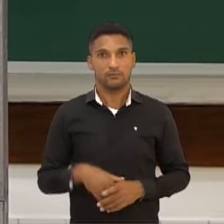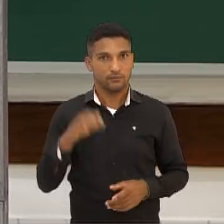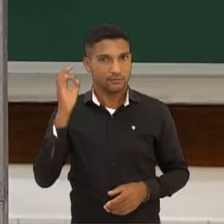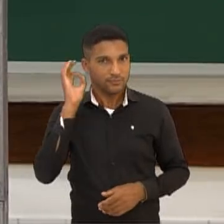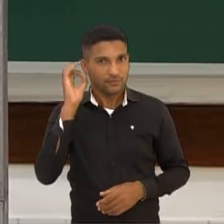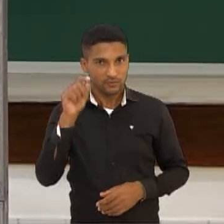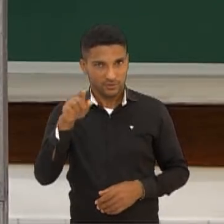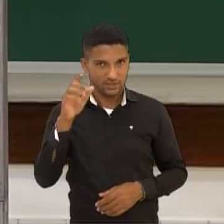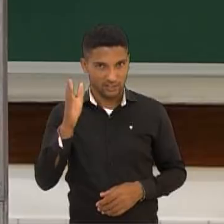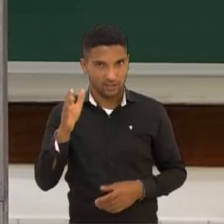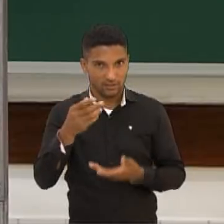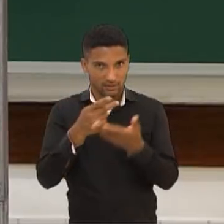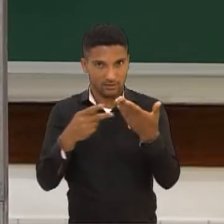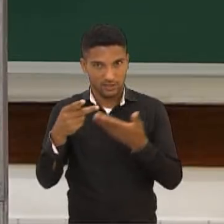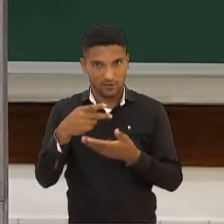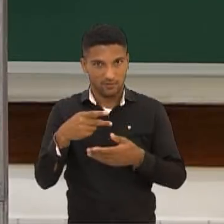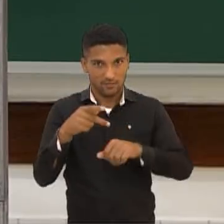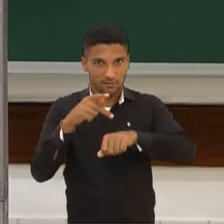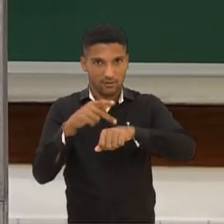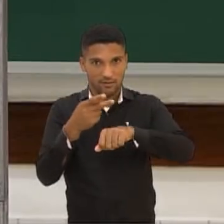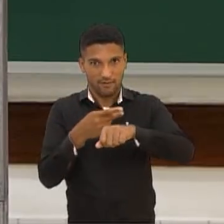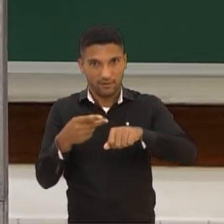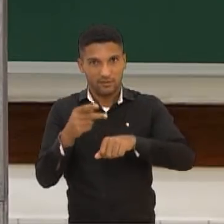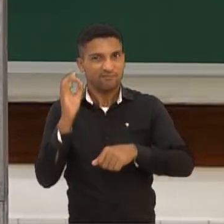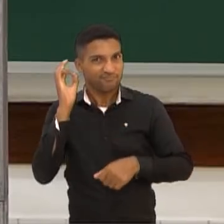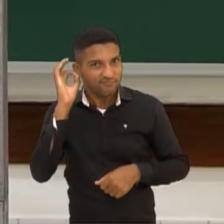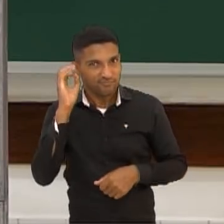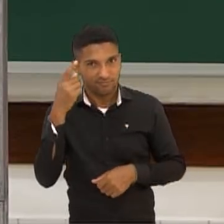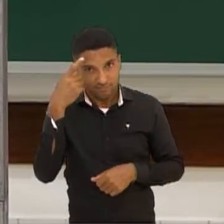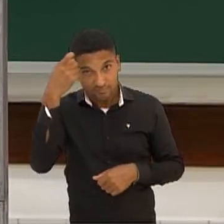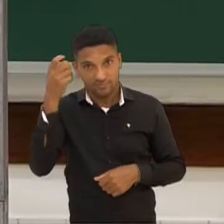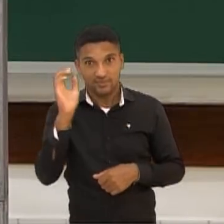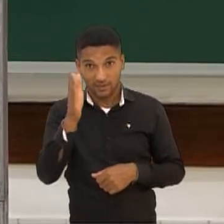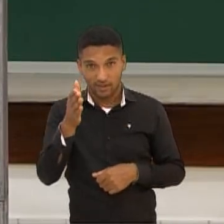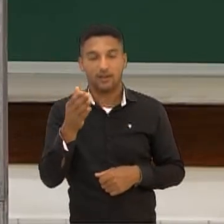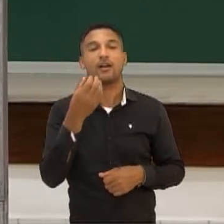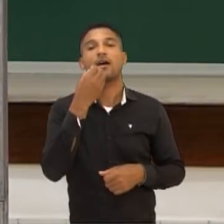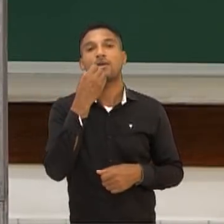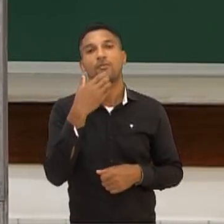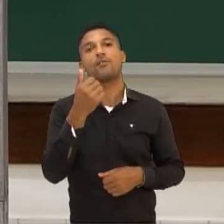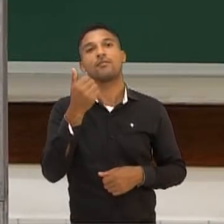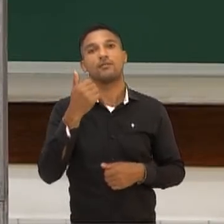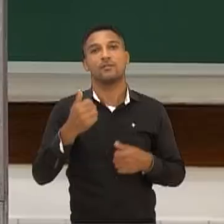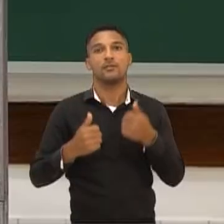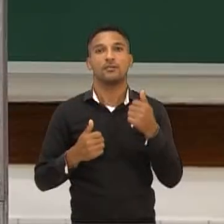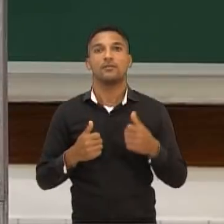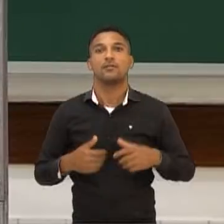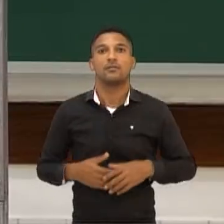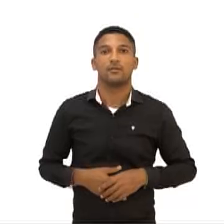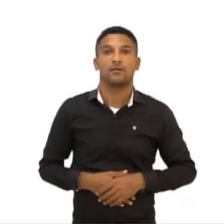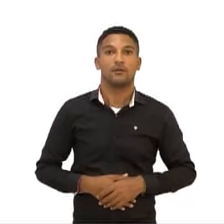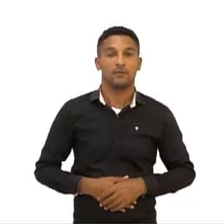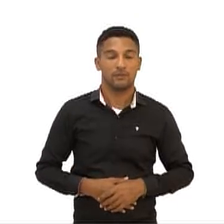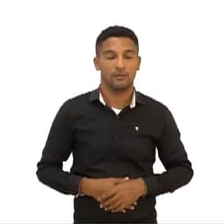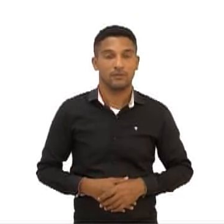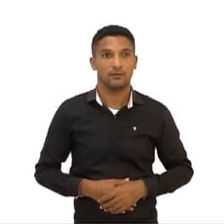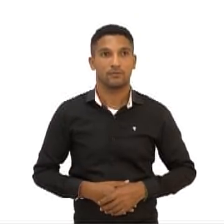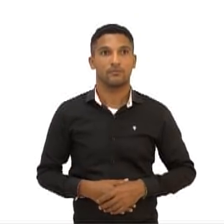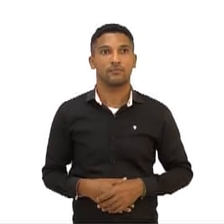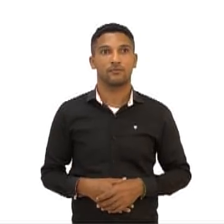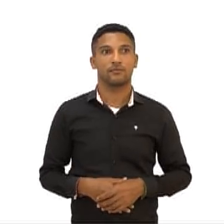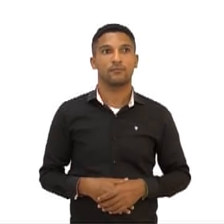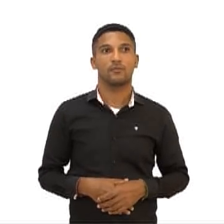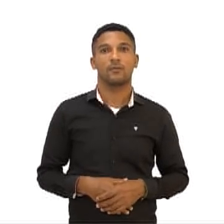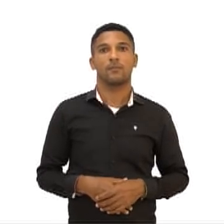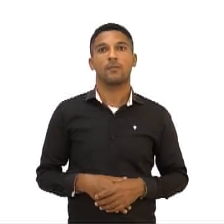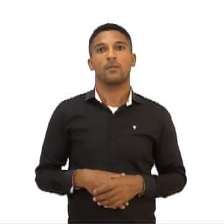Capricharam aí no desenho, na criação? Muito bem, isso aí. Então vamos lá. Retomando, né? Hoje a gente falou sobre